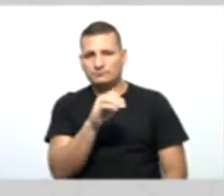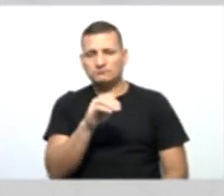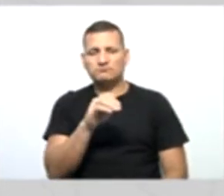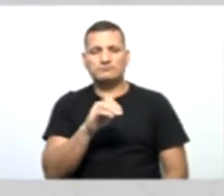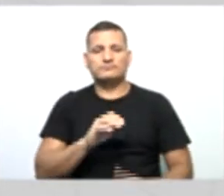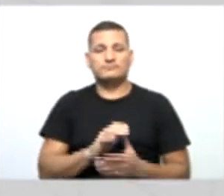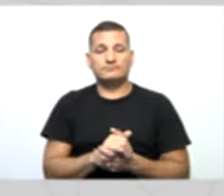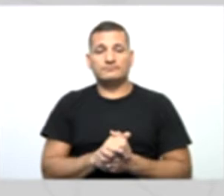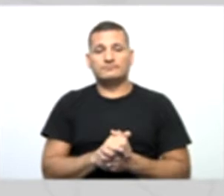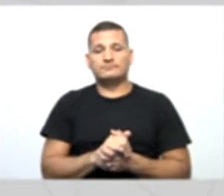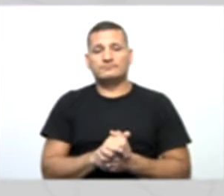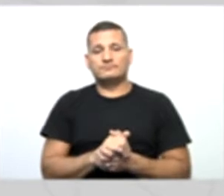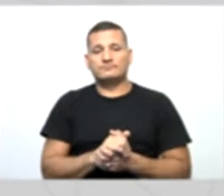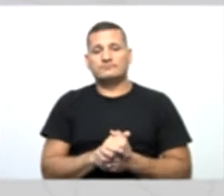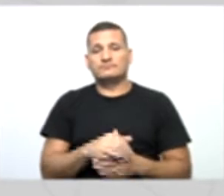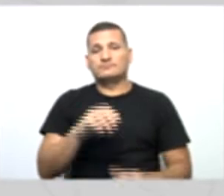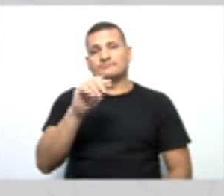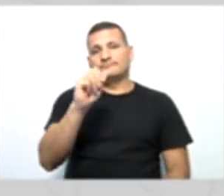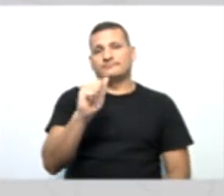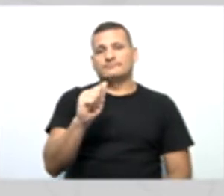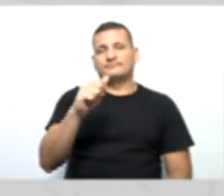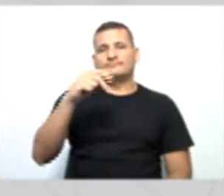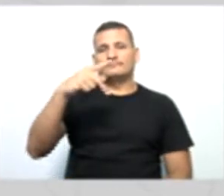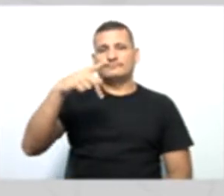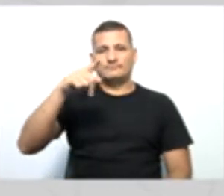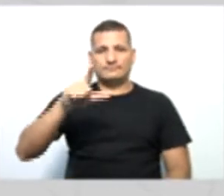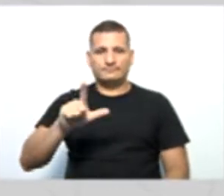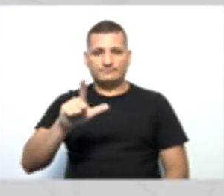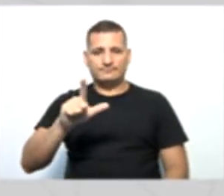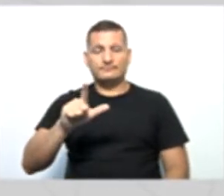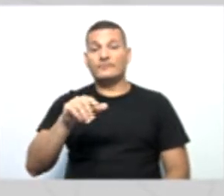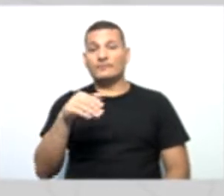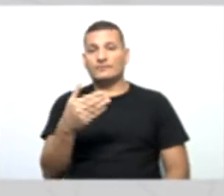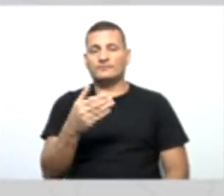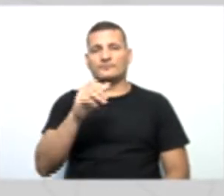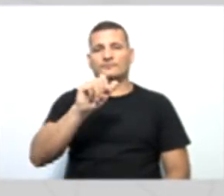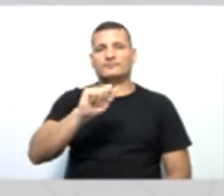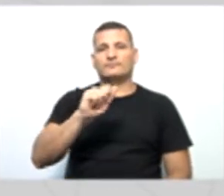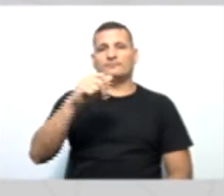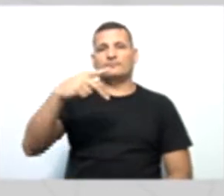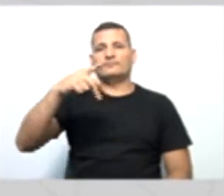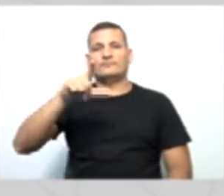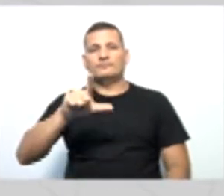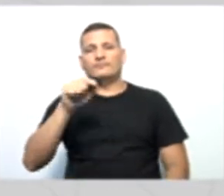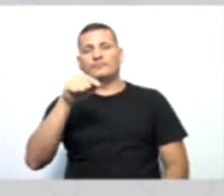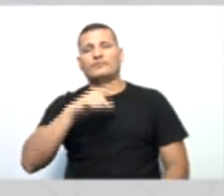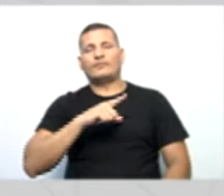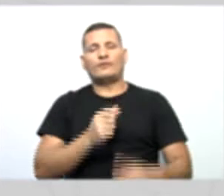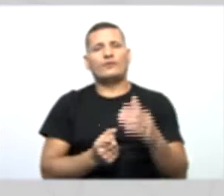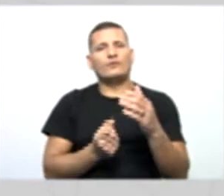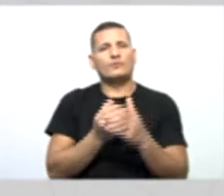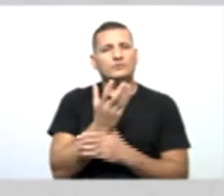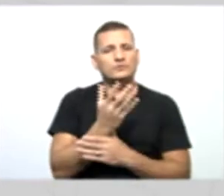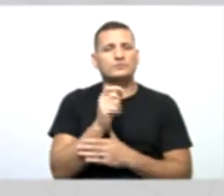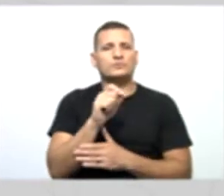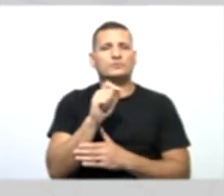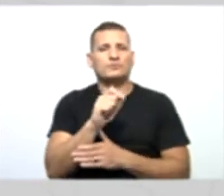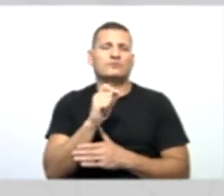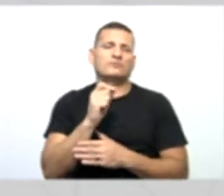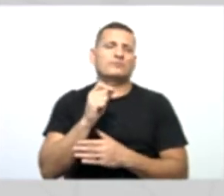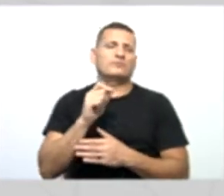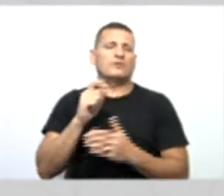local? Nós vamos chamar aqui de APL. Então, a APL, ele teve uma origem baseada em alguns fatos econômicos